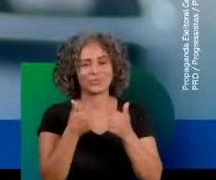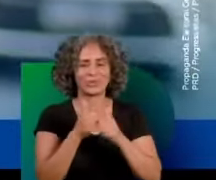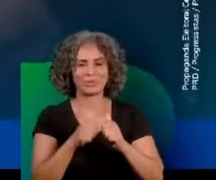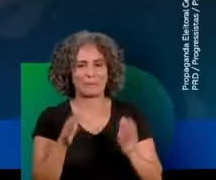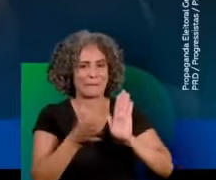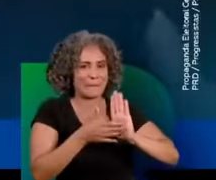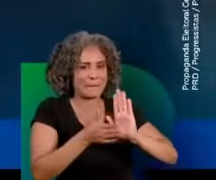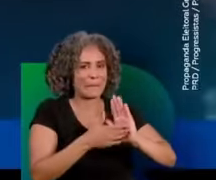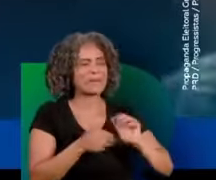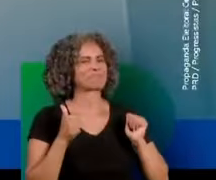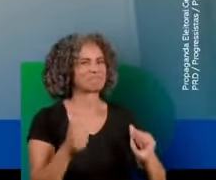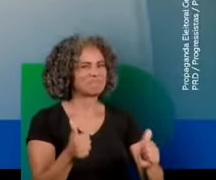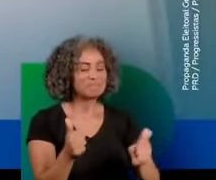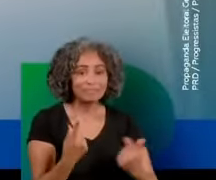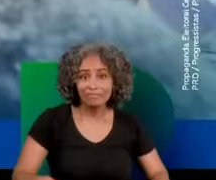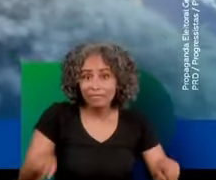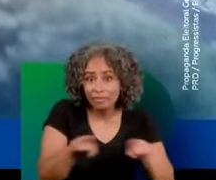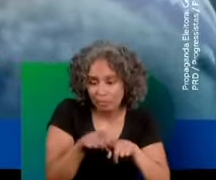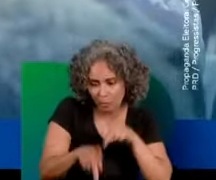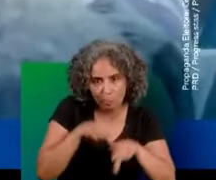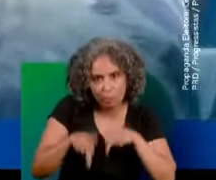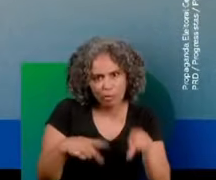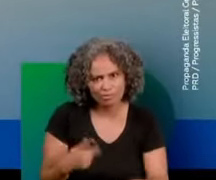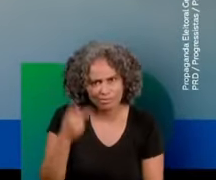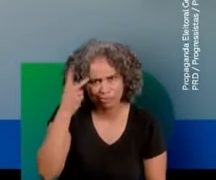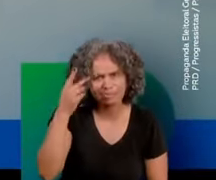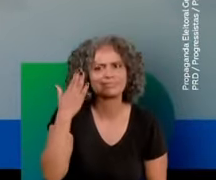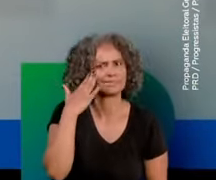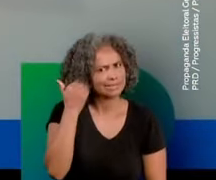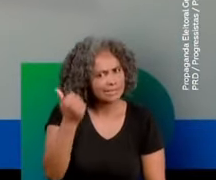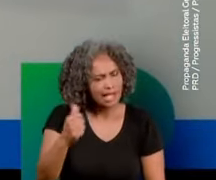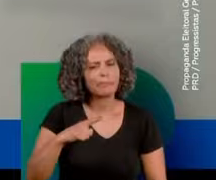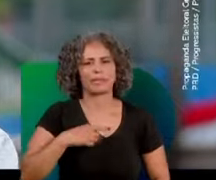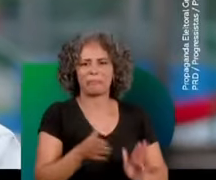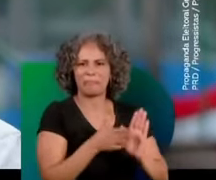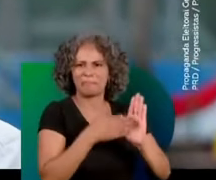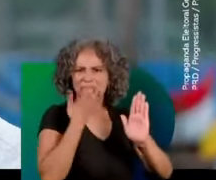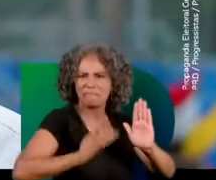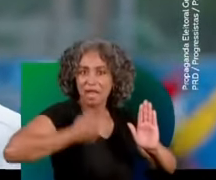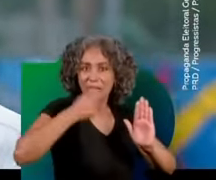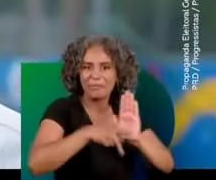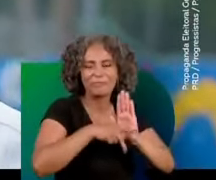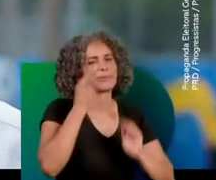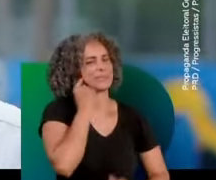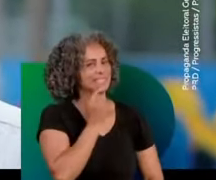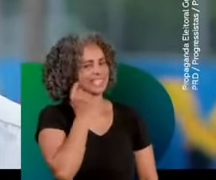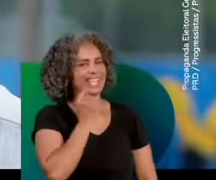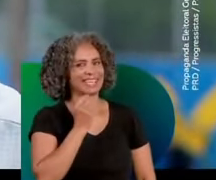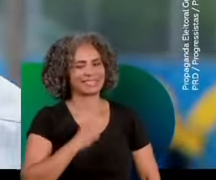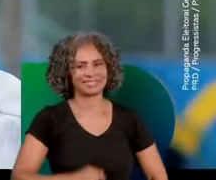O povo de São Paulo já sabe, as melhores propostas são do Ricardo. Gente,